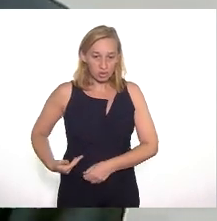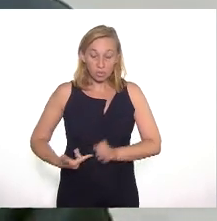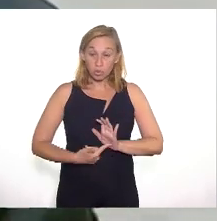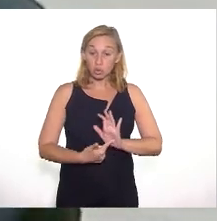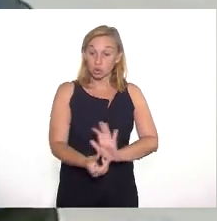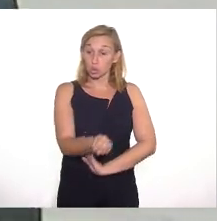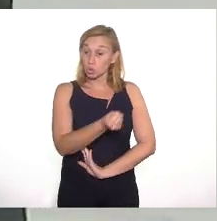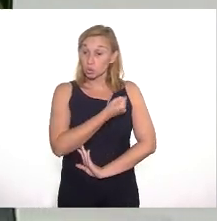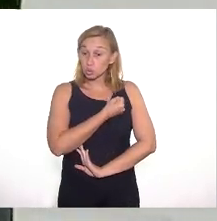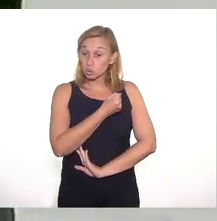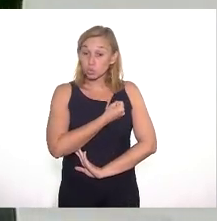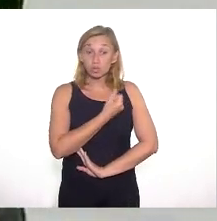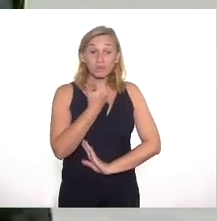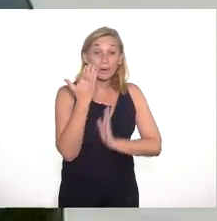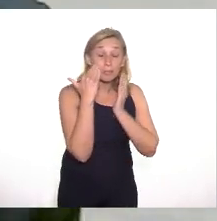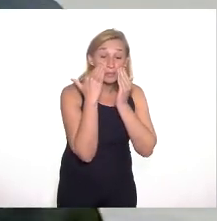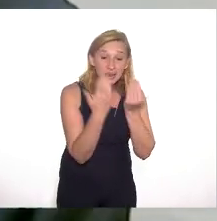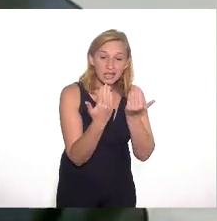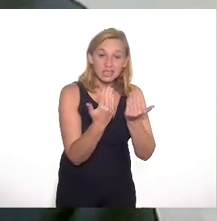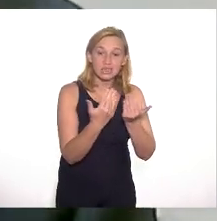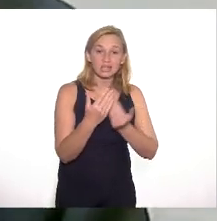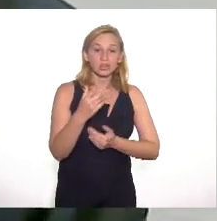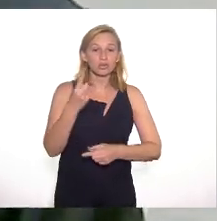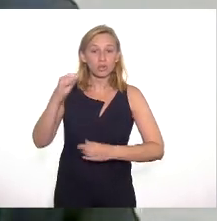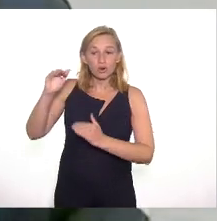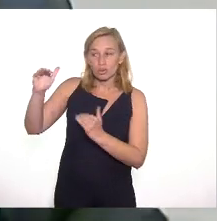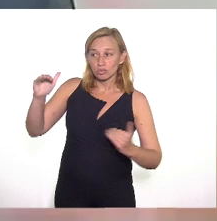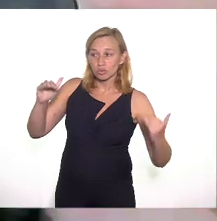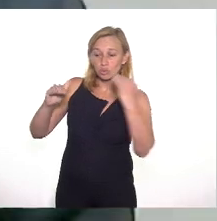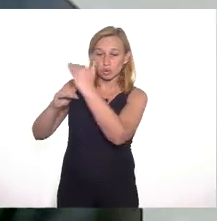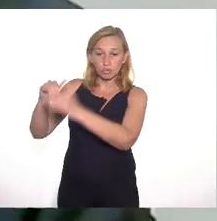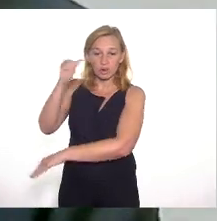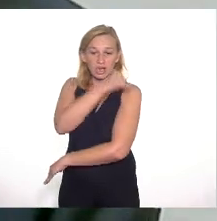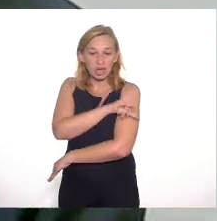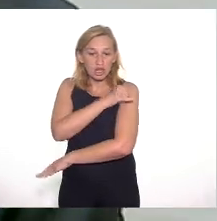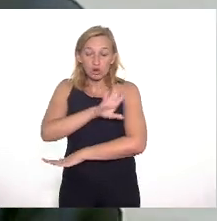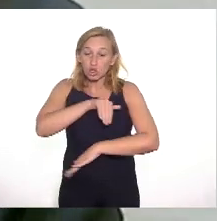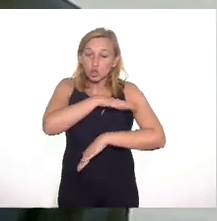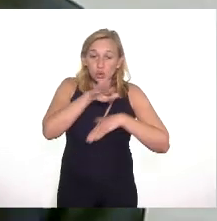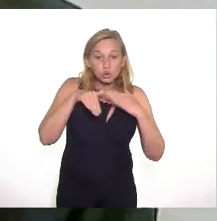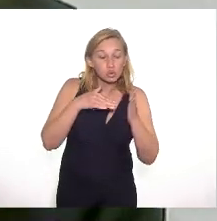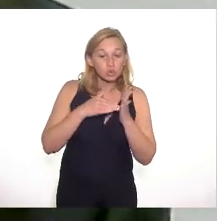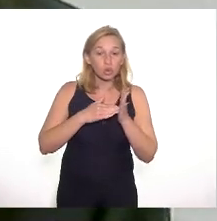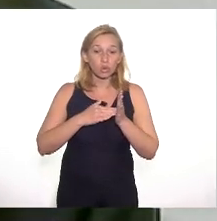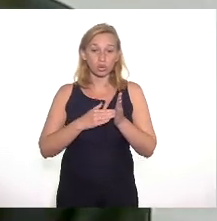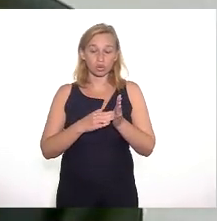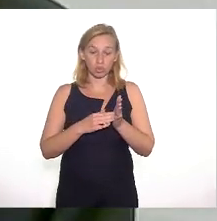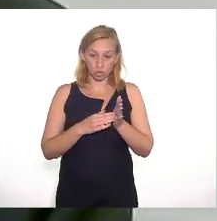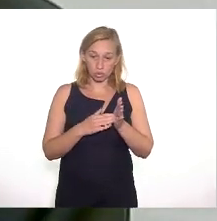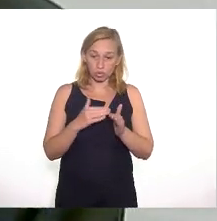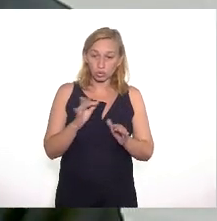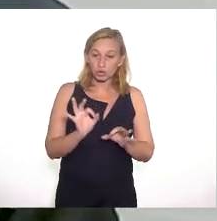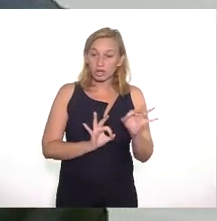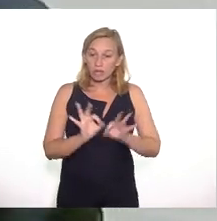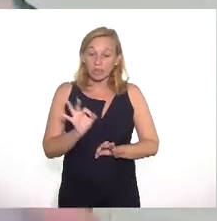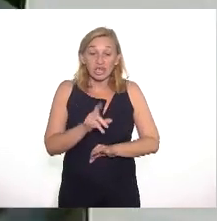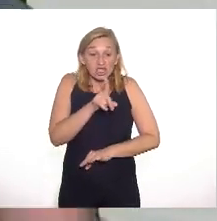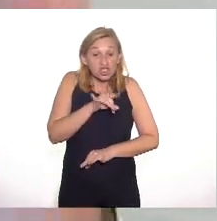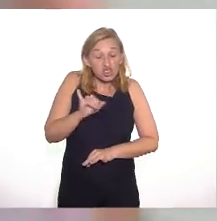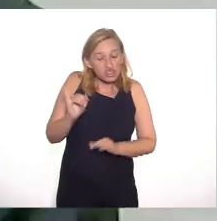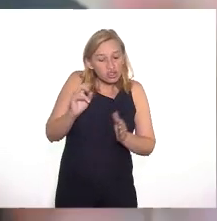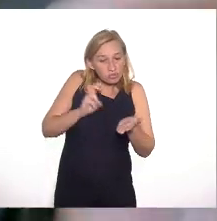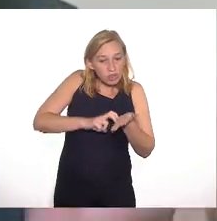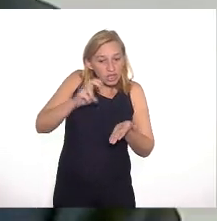dados e apresenta o programa Supera Rio e toda a sua desenvoltura neste dia, nessa manhã, e tinha